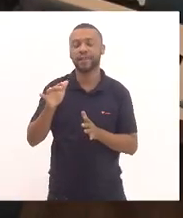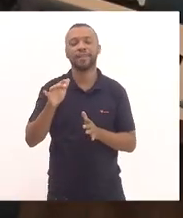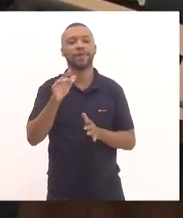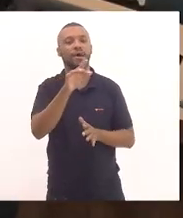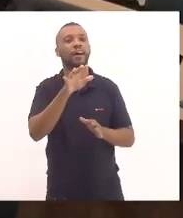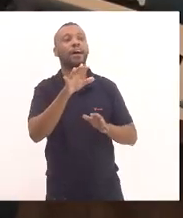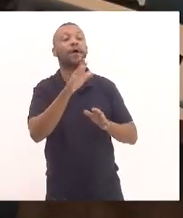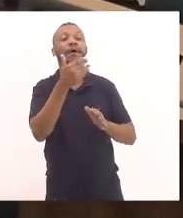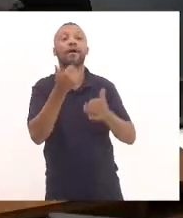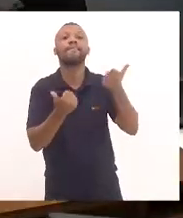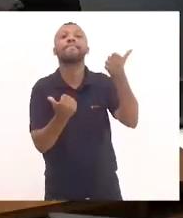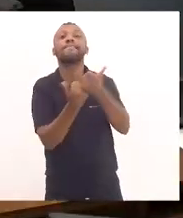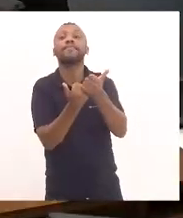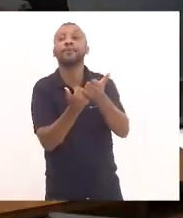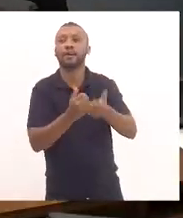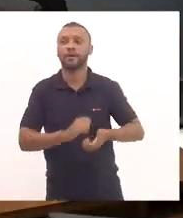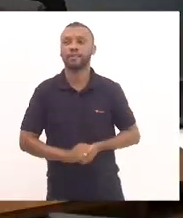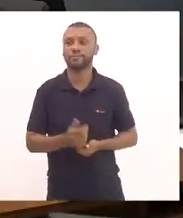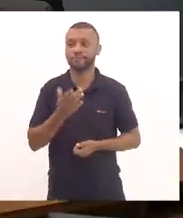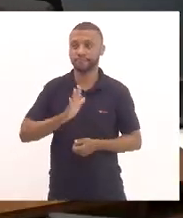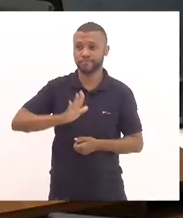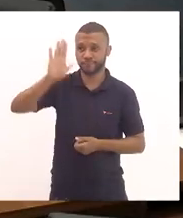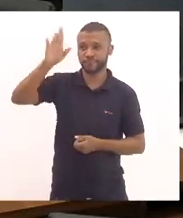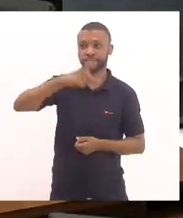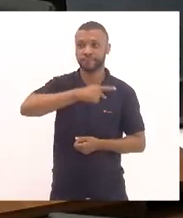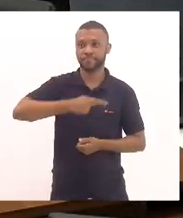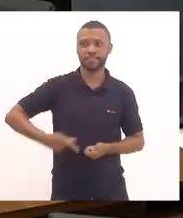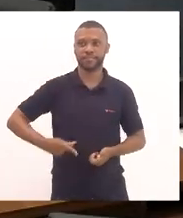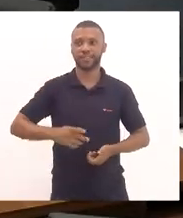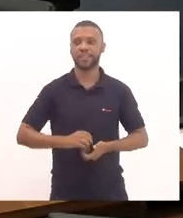presidente. Presidente.